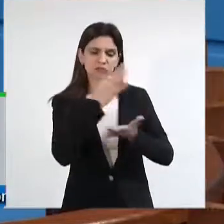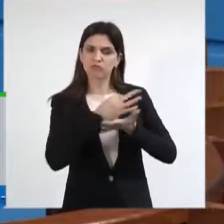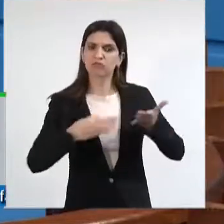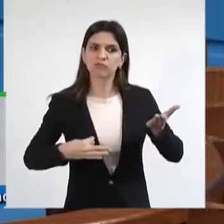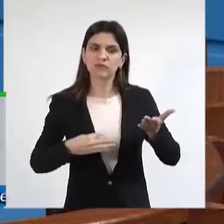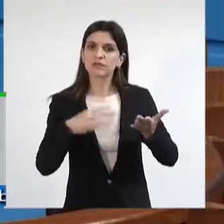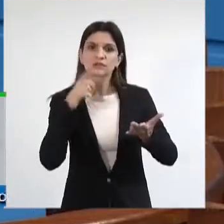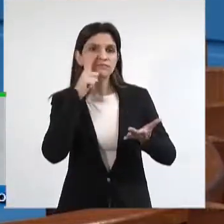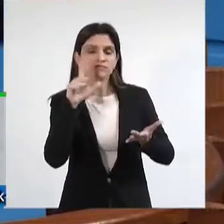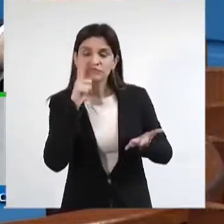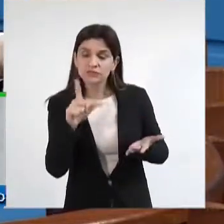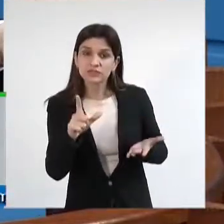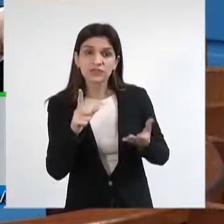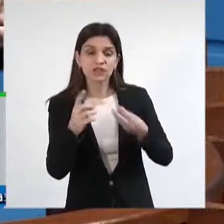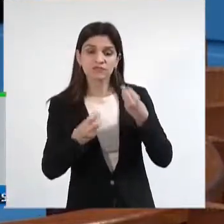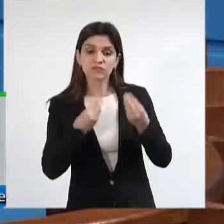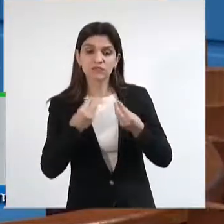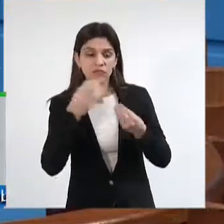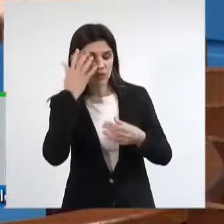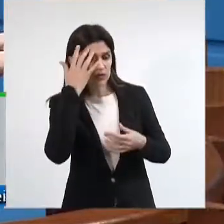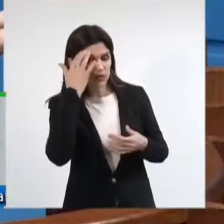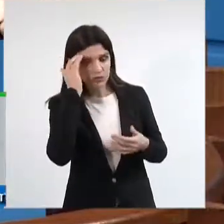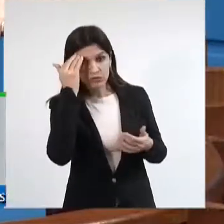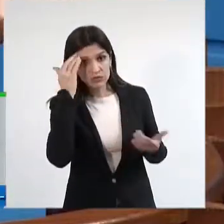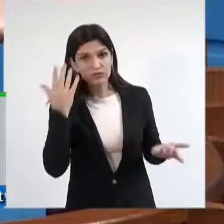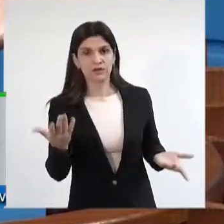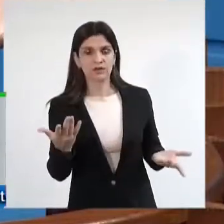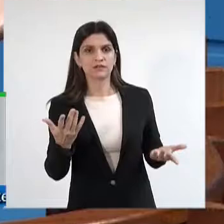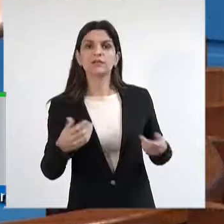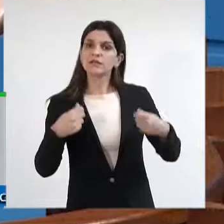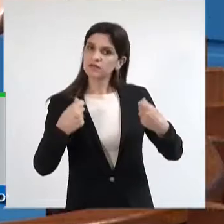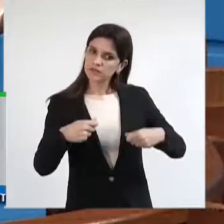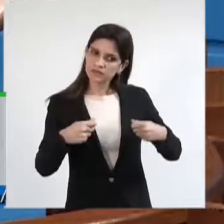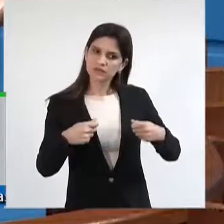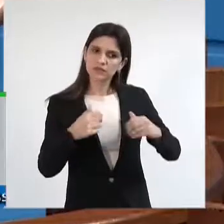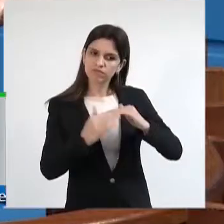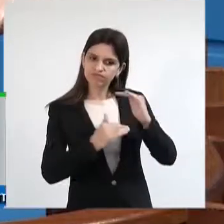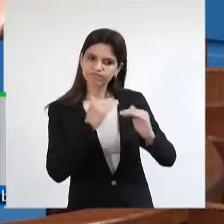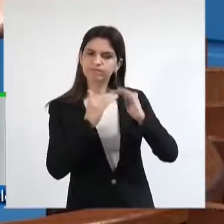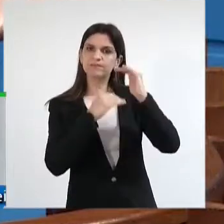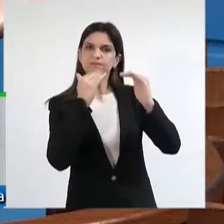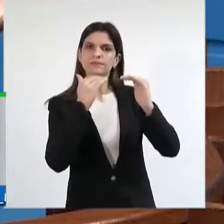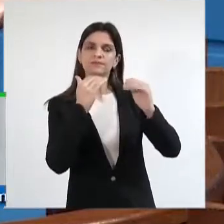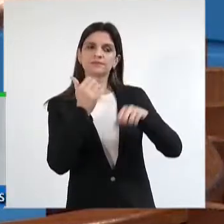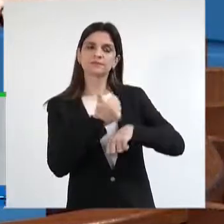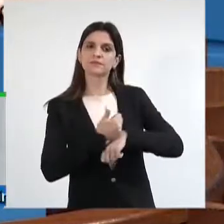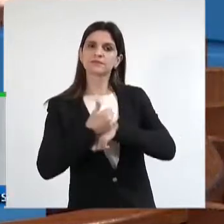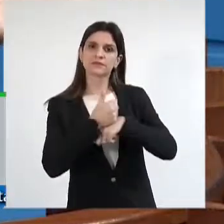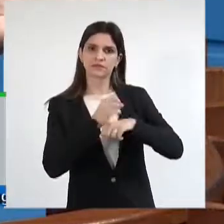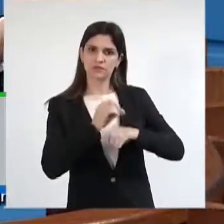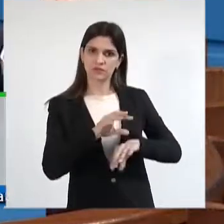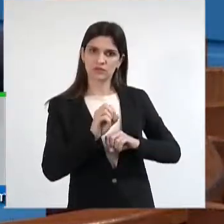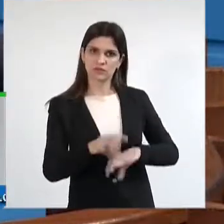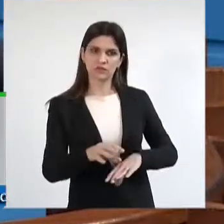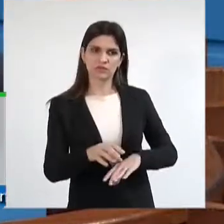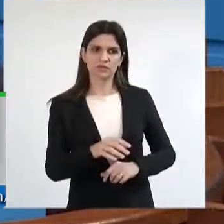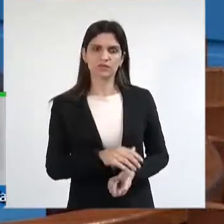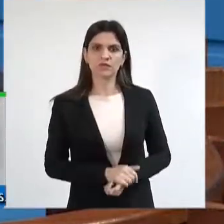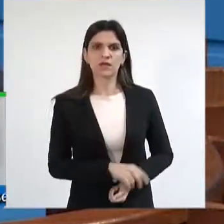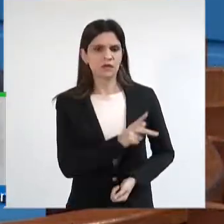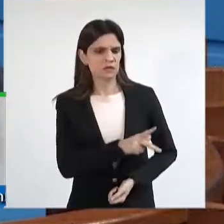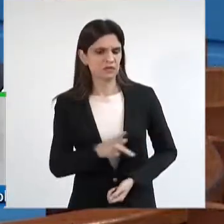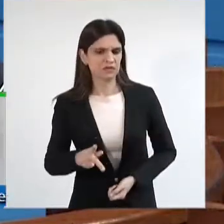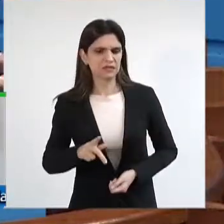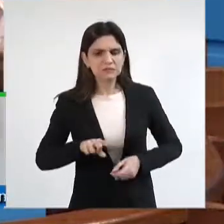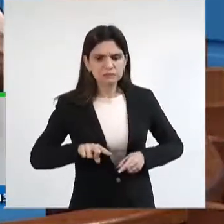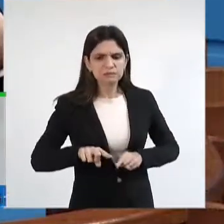mostra que a qualidade da educação precisa avançar mais, né? Agora, o presidente atacar a educação